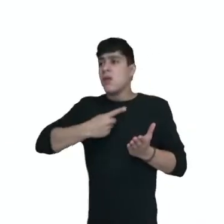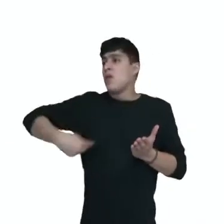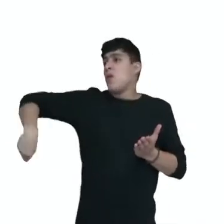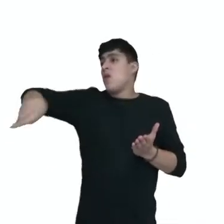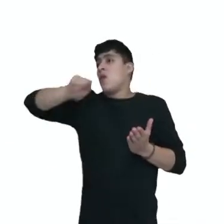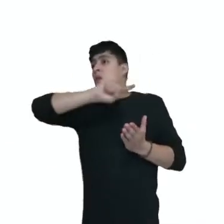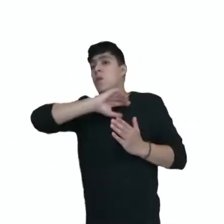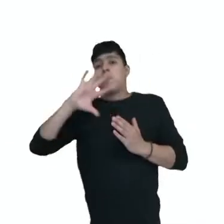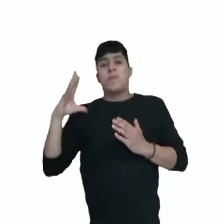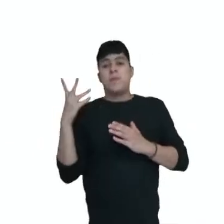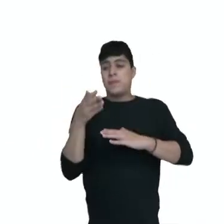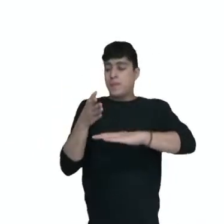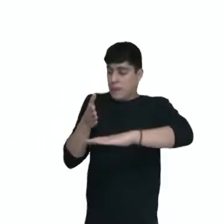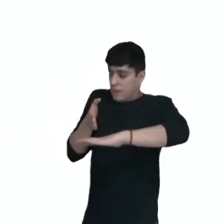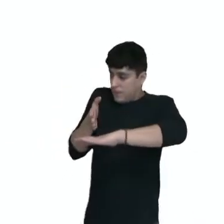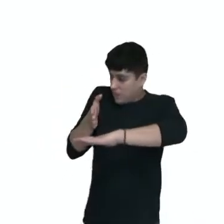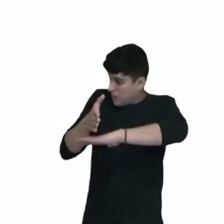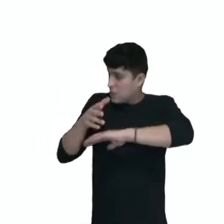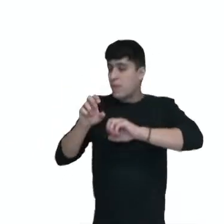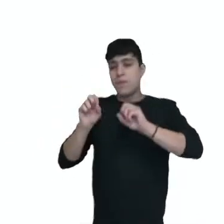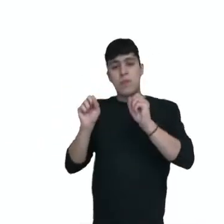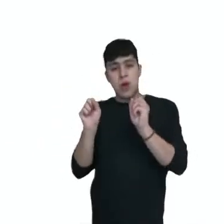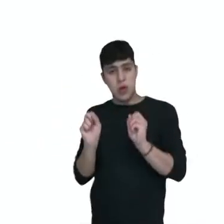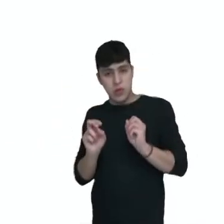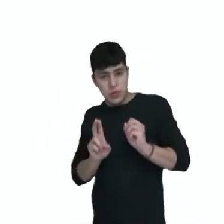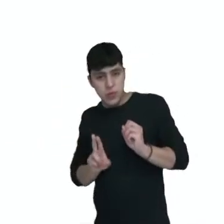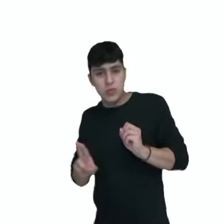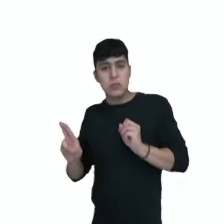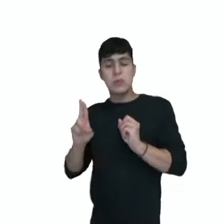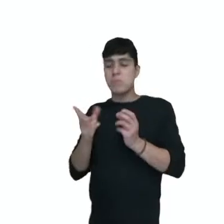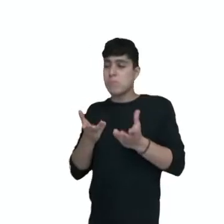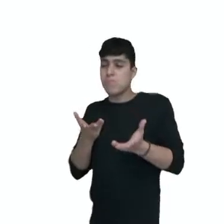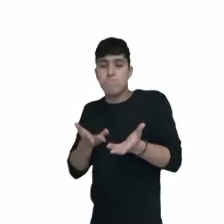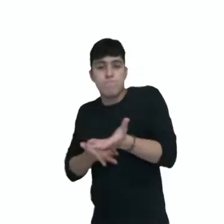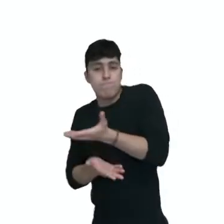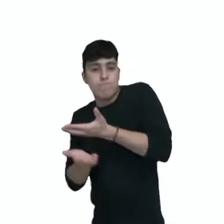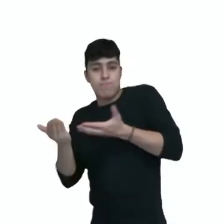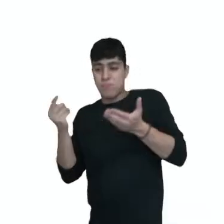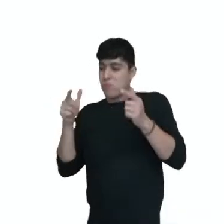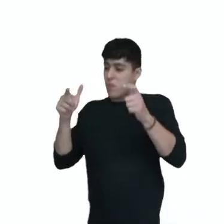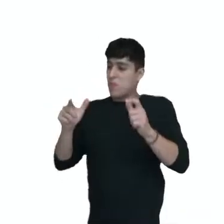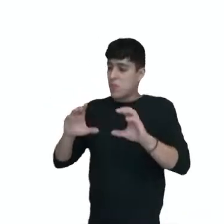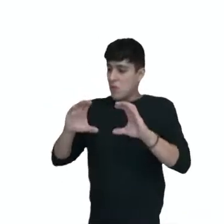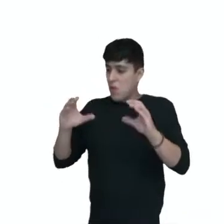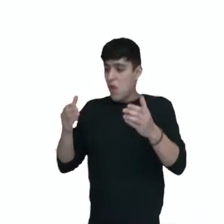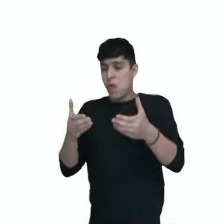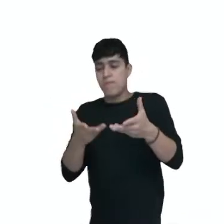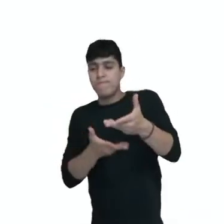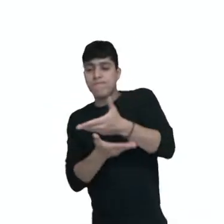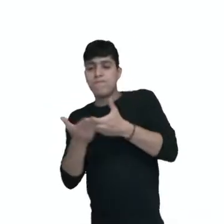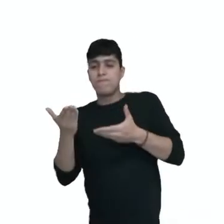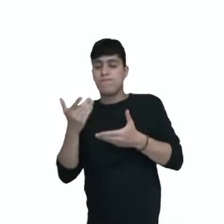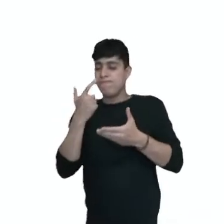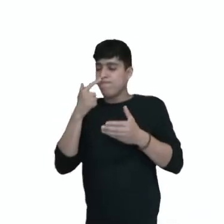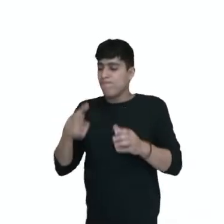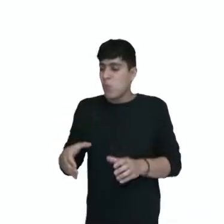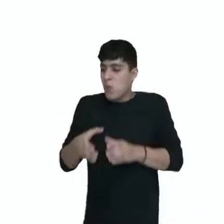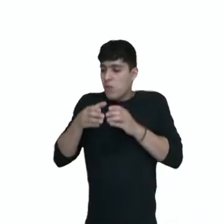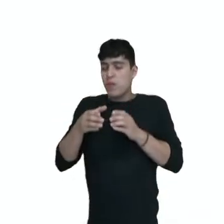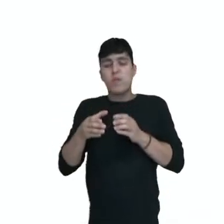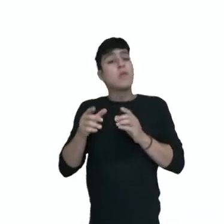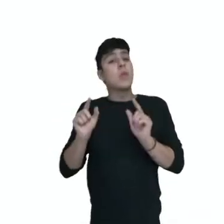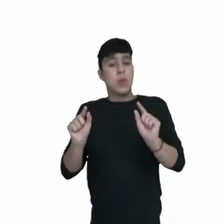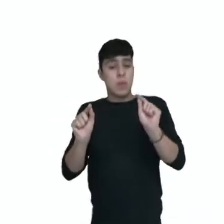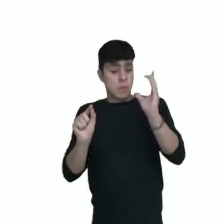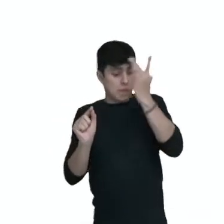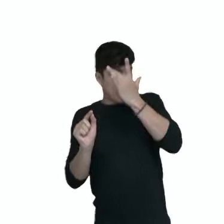de todos. Nestes locais, desenvolvemos atividades coletivas, como o convívio de diversos grupos.